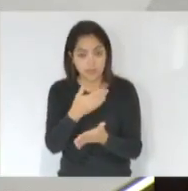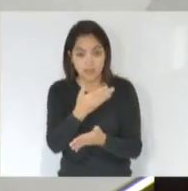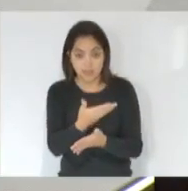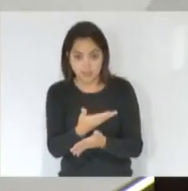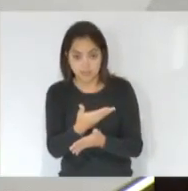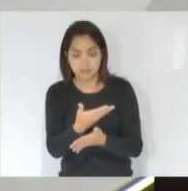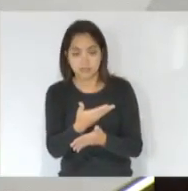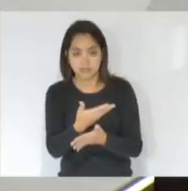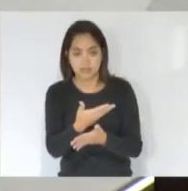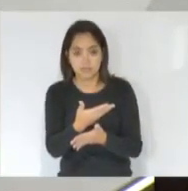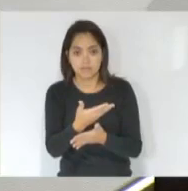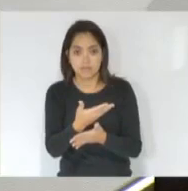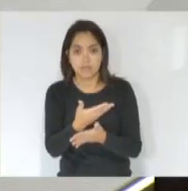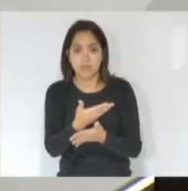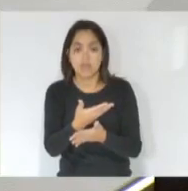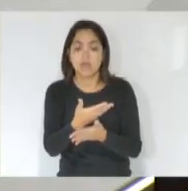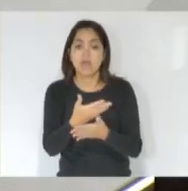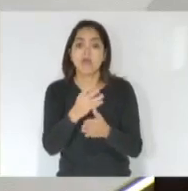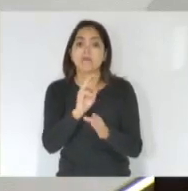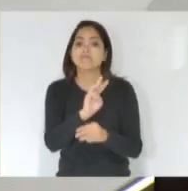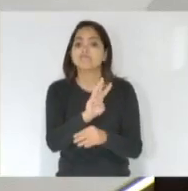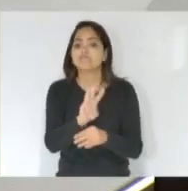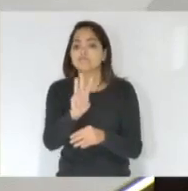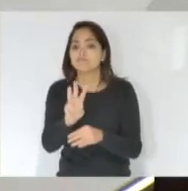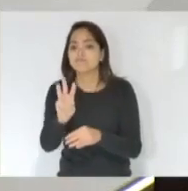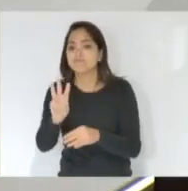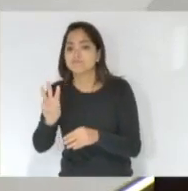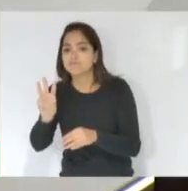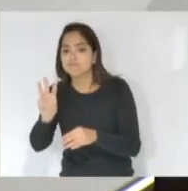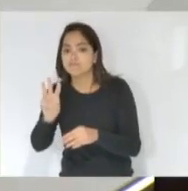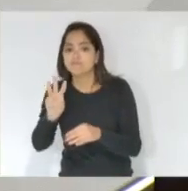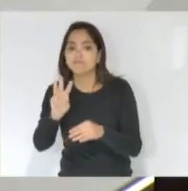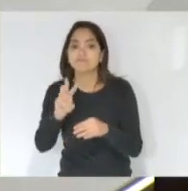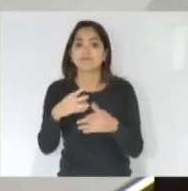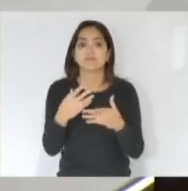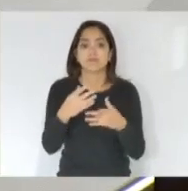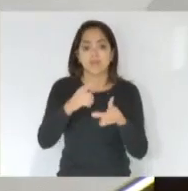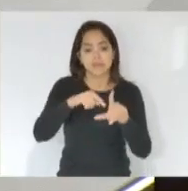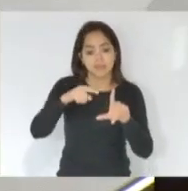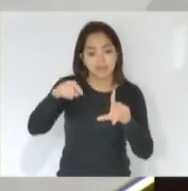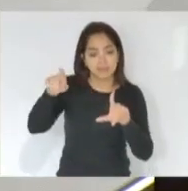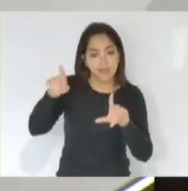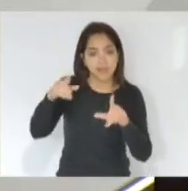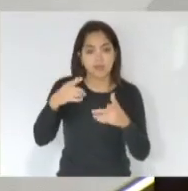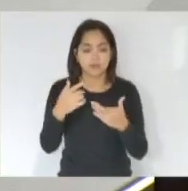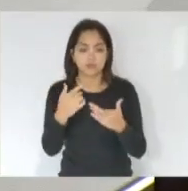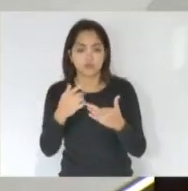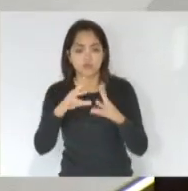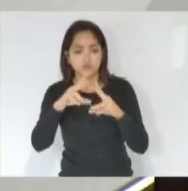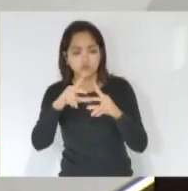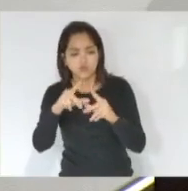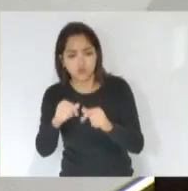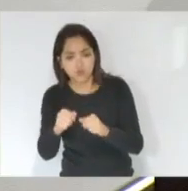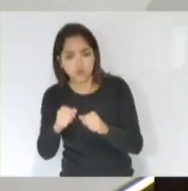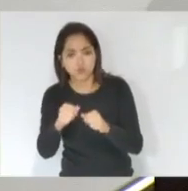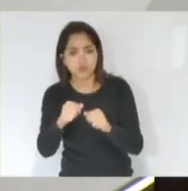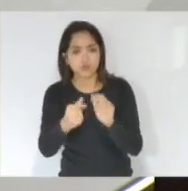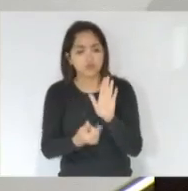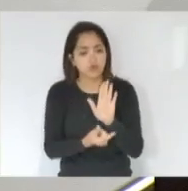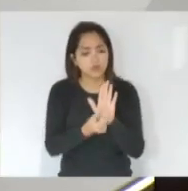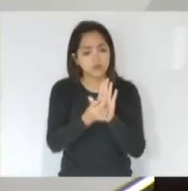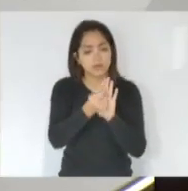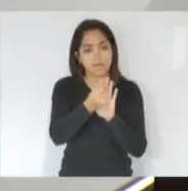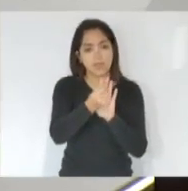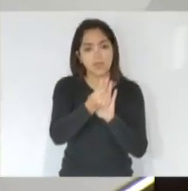manter páginas na internet com dados sobre administradores, conselho fiscal, últimos balanços contábeis e